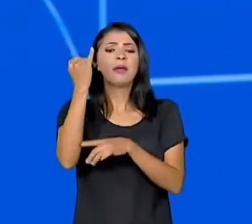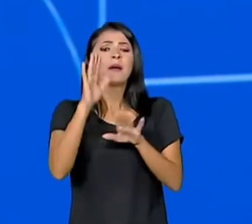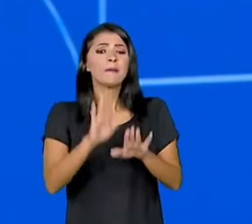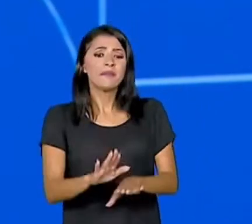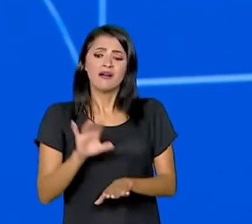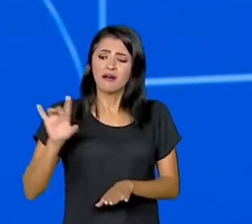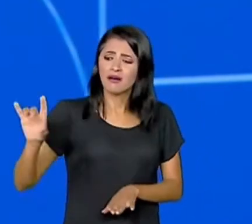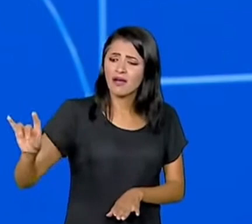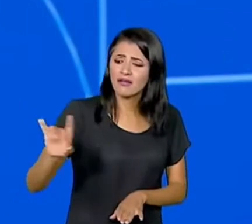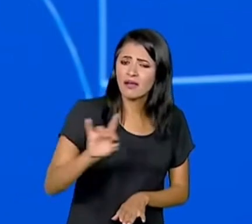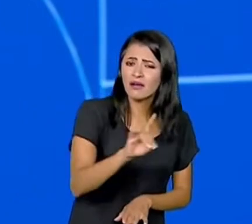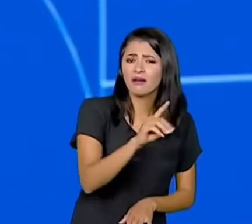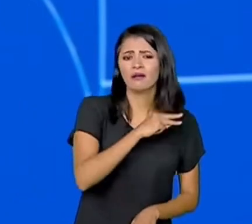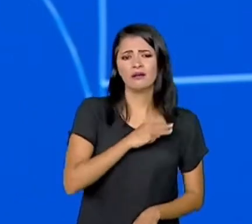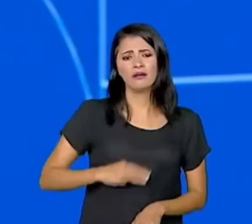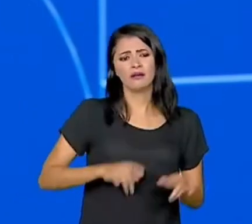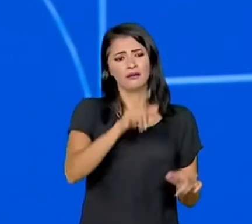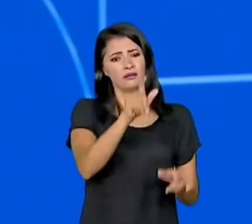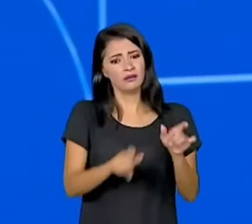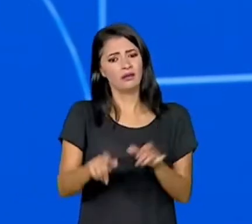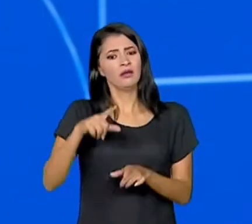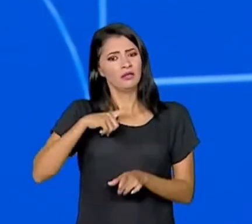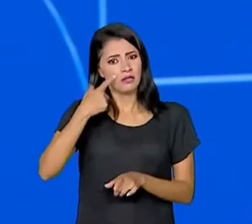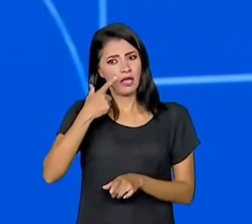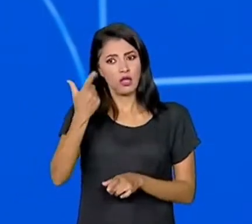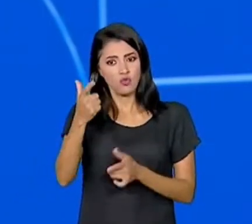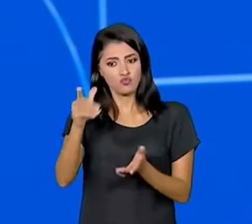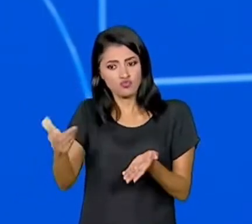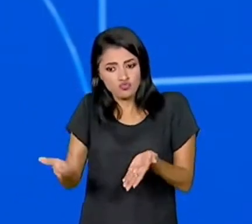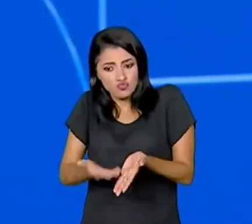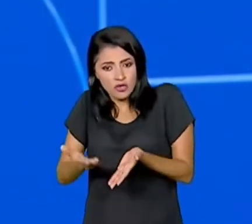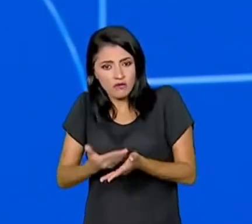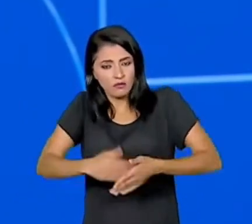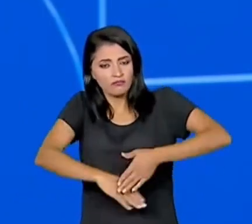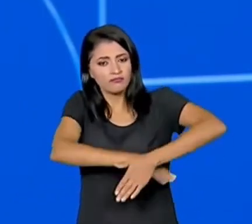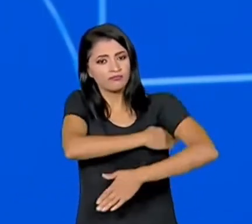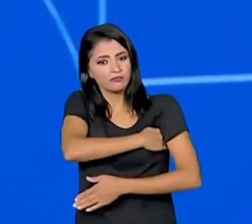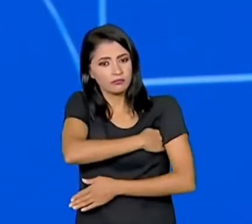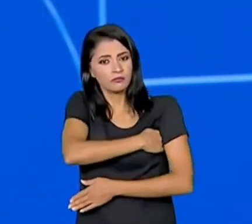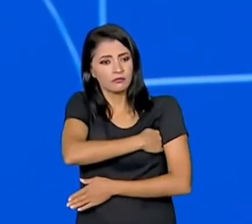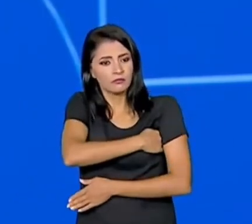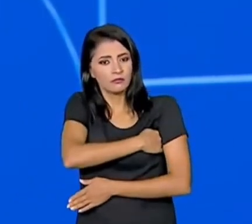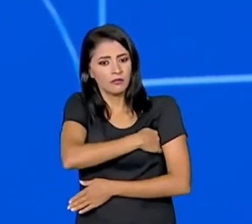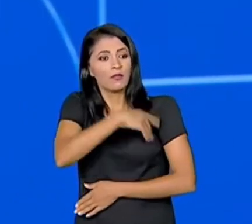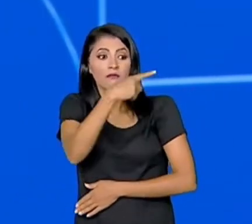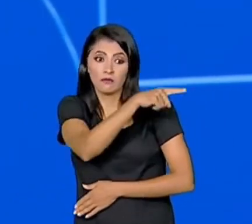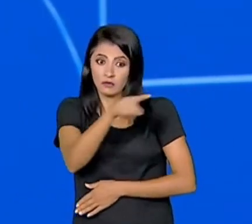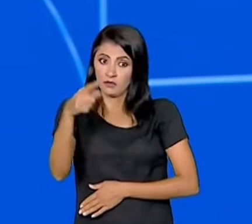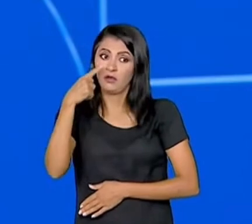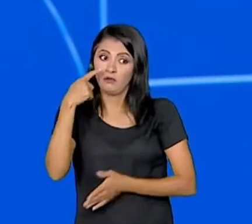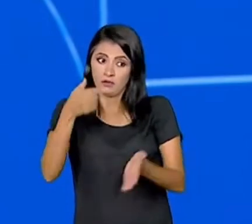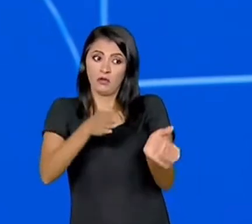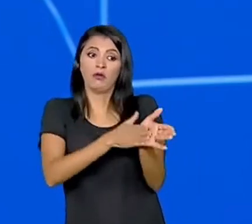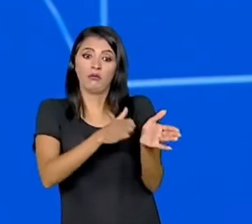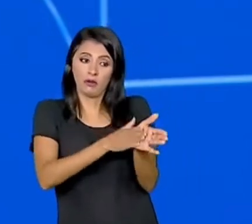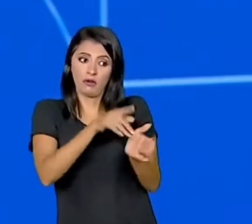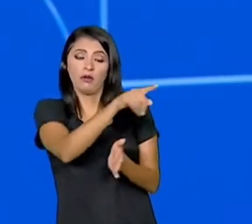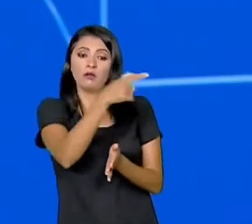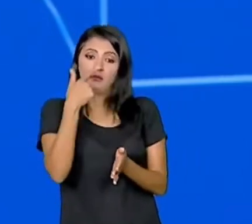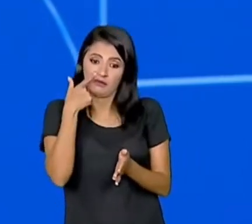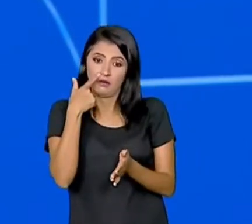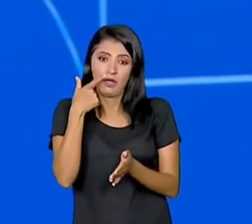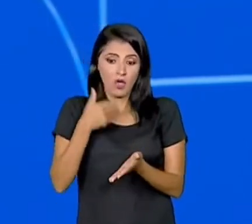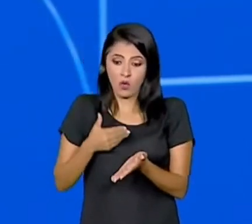que cada ministro saia daqui com um livro desse embaixo do braço, porque vocês vão ser cobrados. O problema